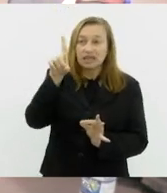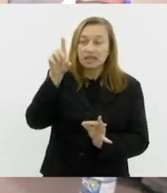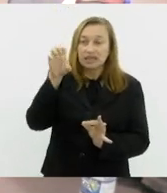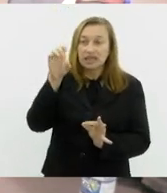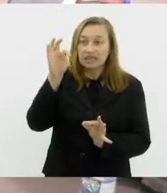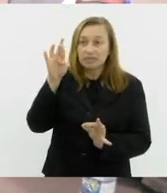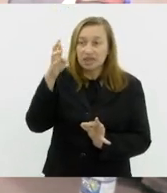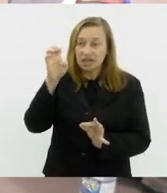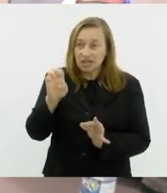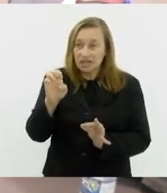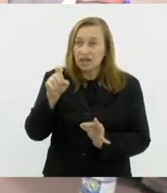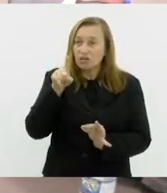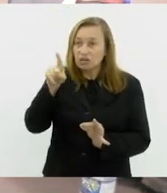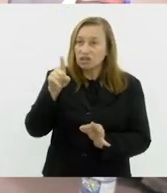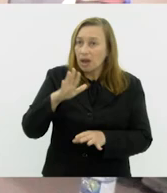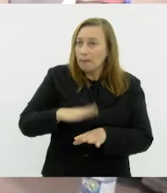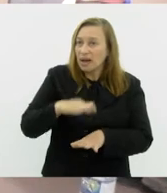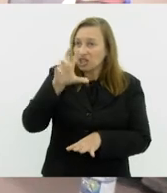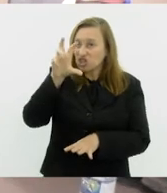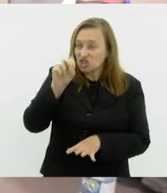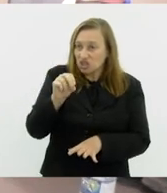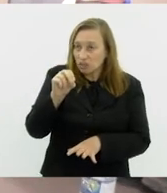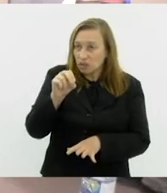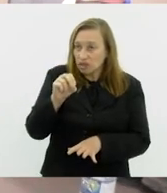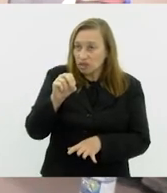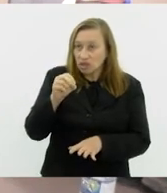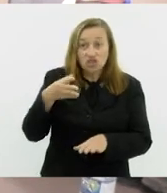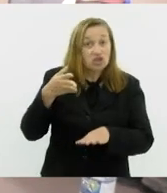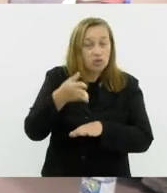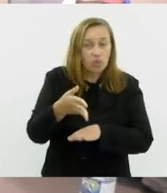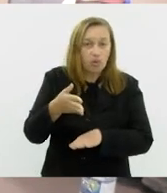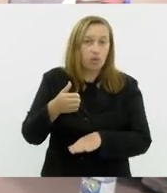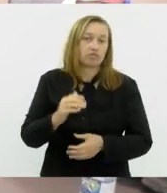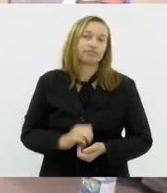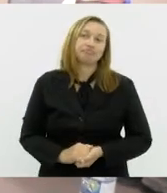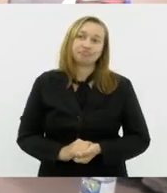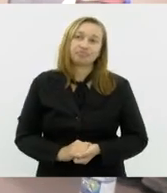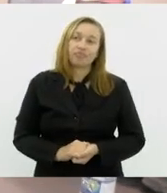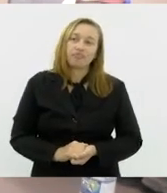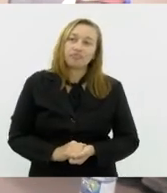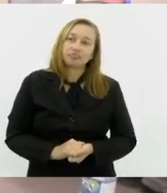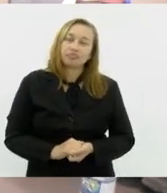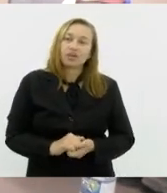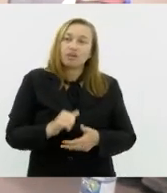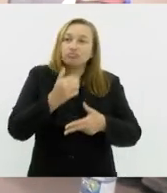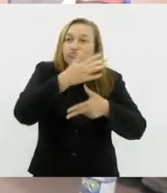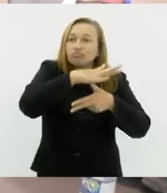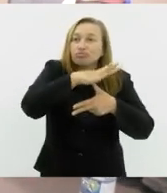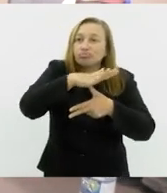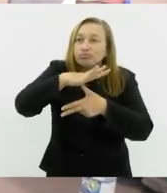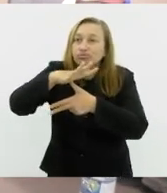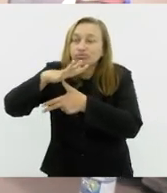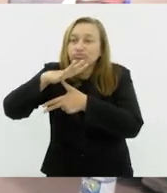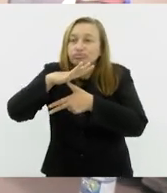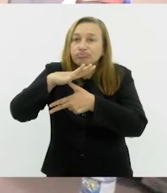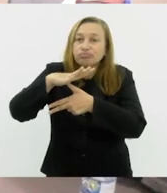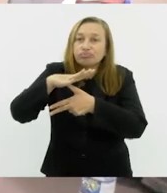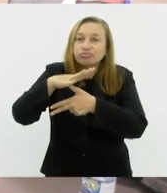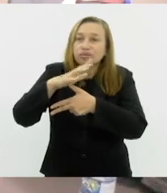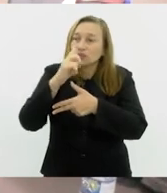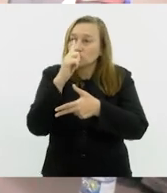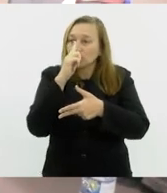Decibilímetro. Você chegou a mais de 50 decibéis. E as aeronaves no nariz do